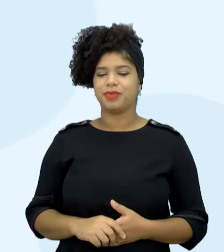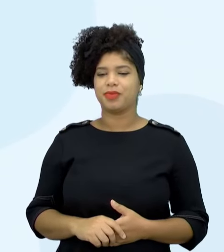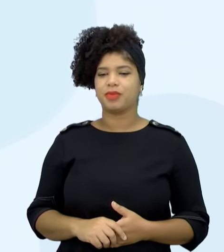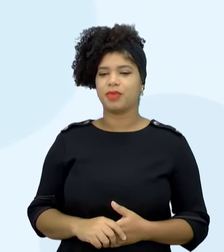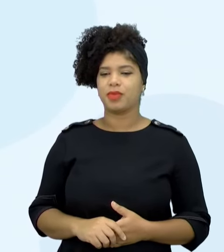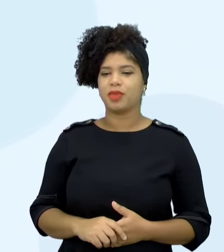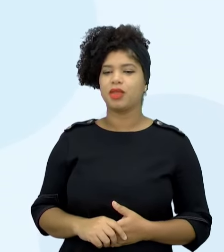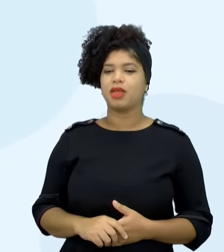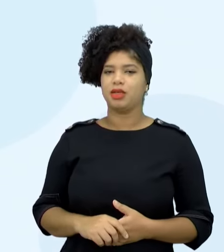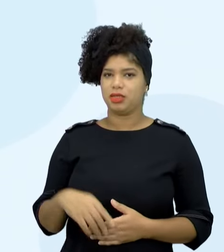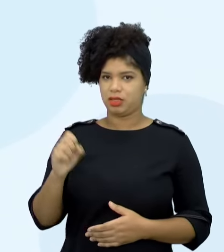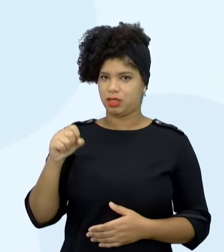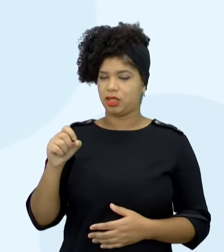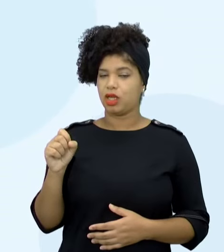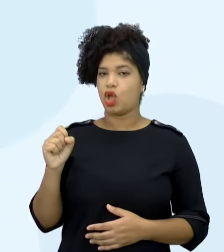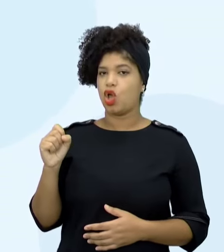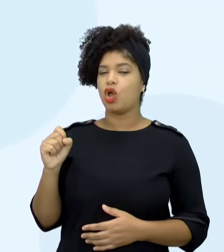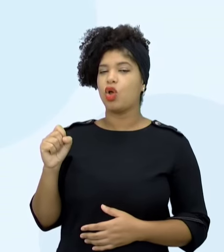luminosa.